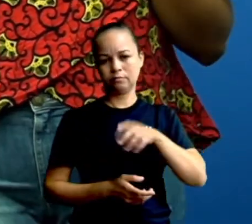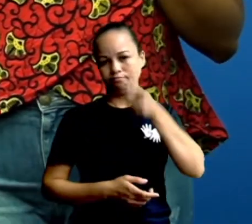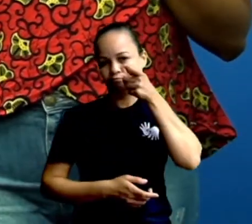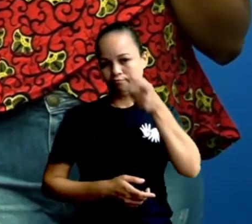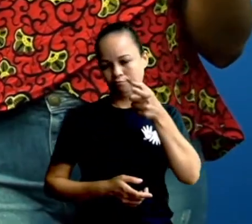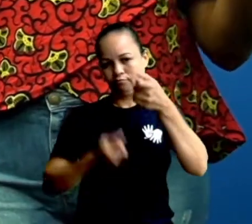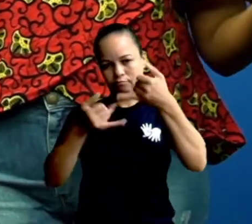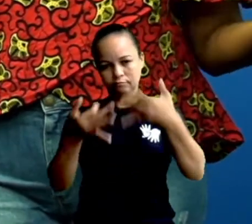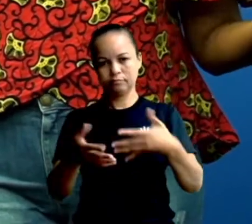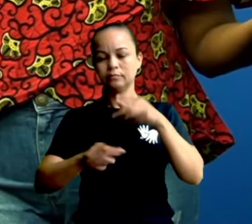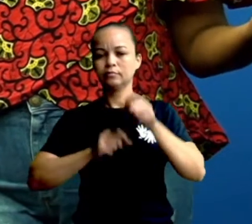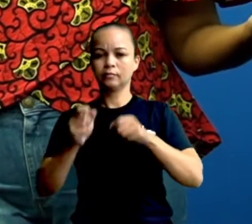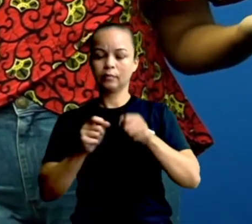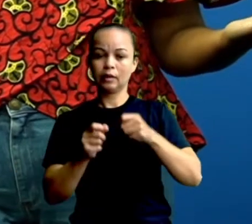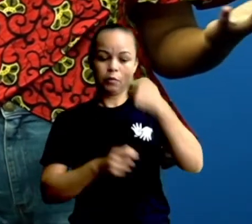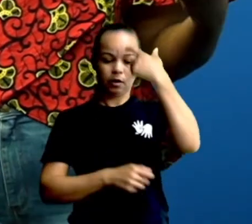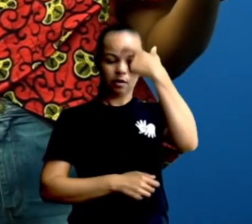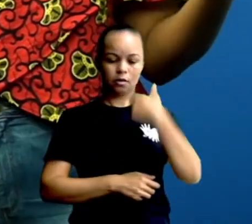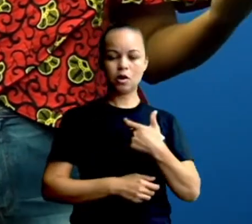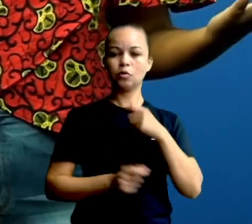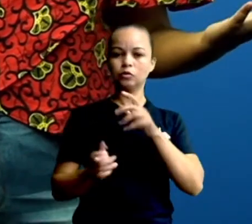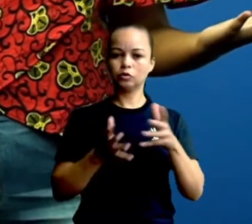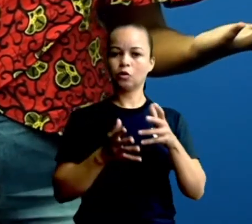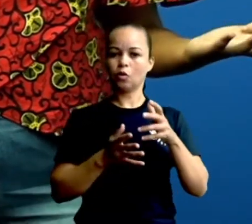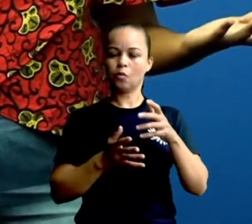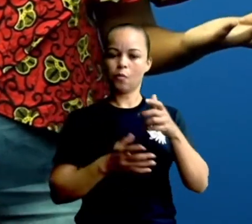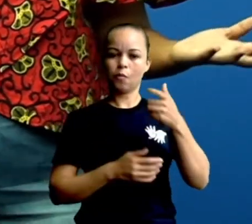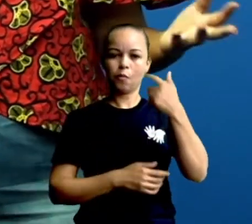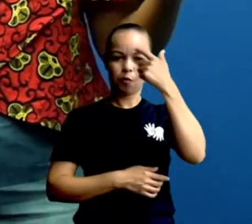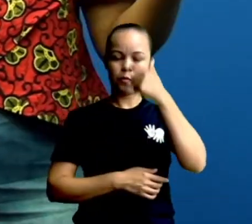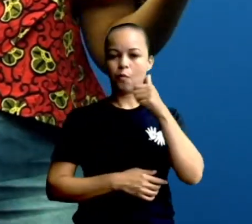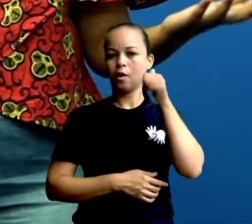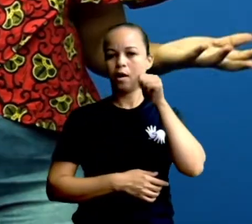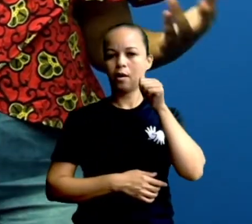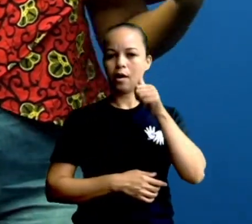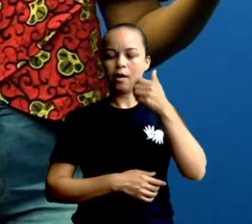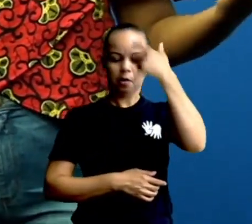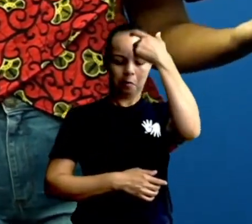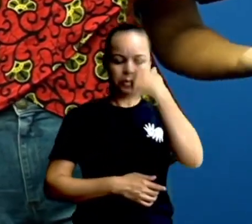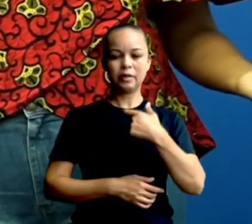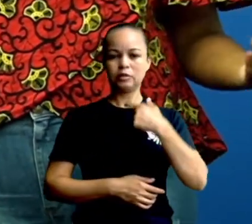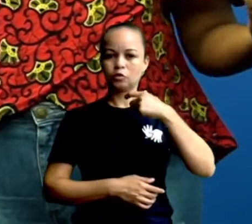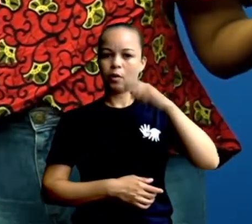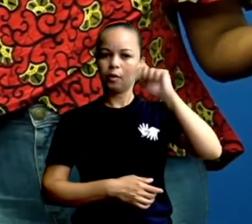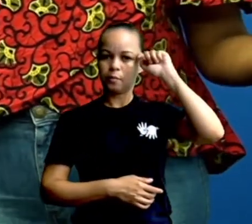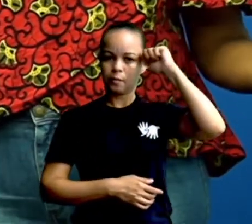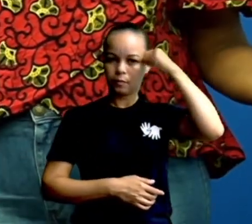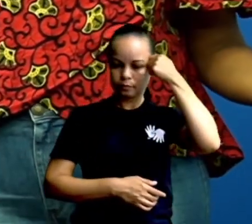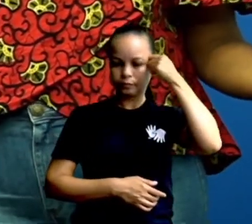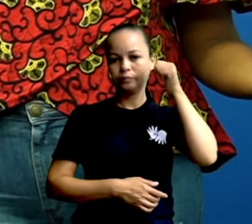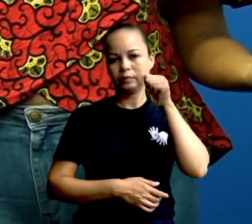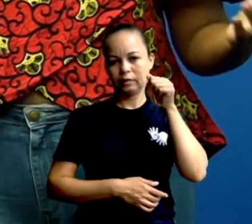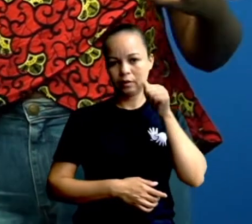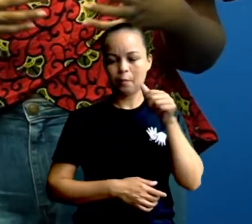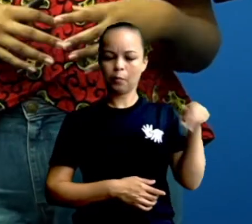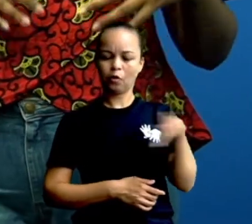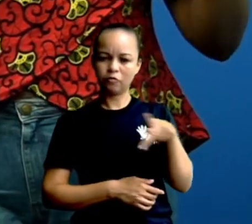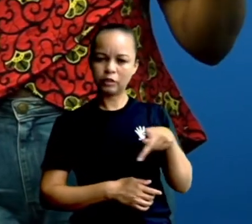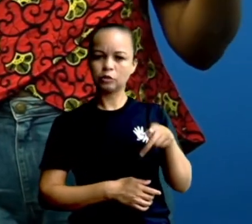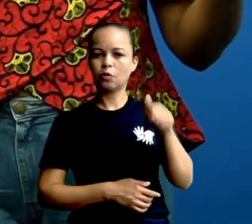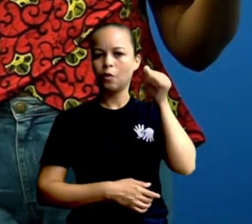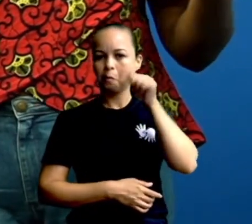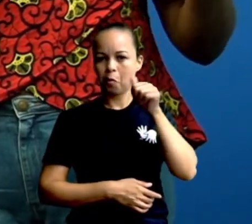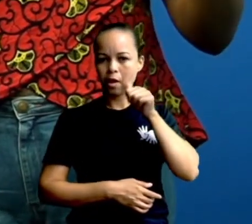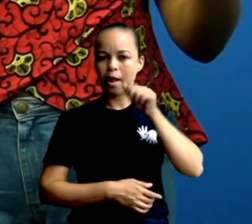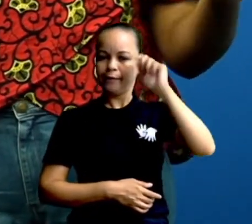isso, eu sou uma afrodescendente, me considero uma mulher negra, uma professora, mulher e negra.